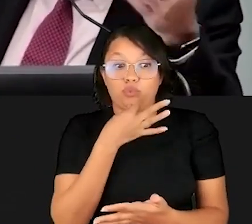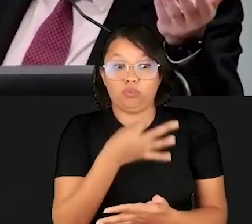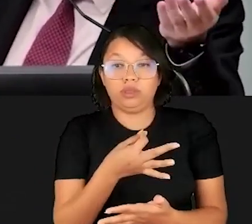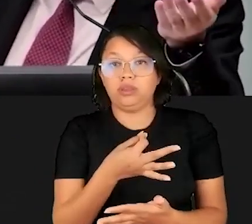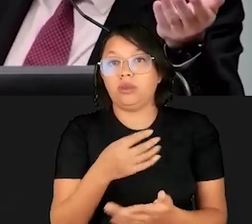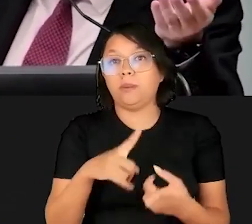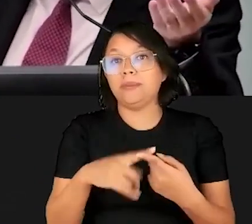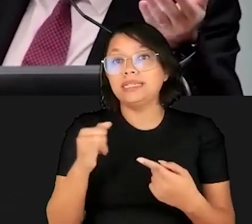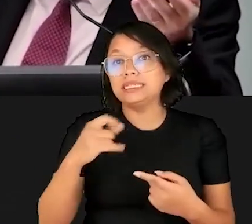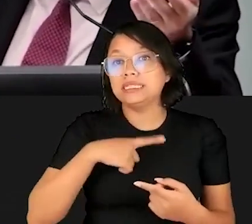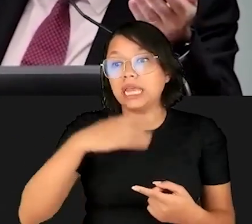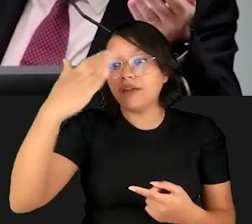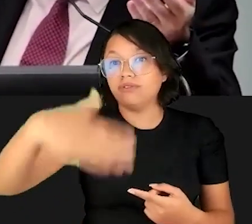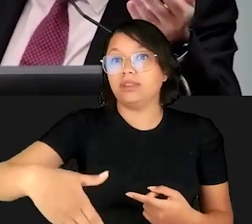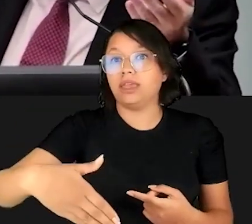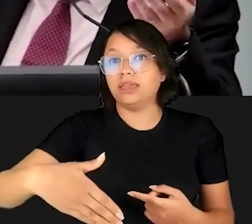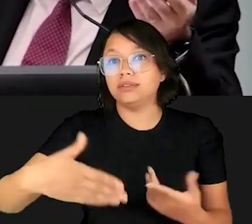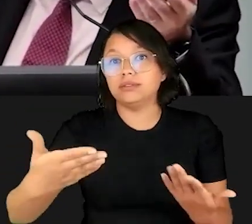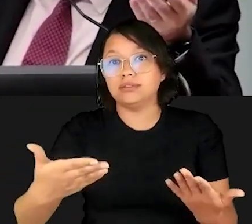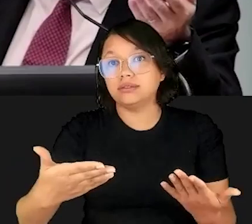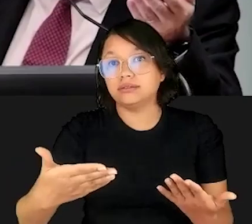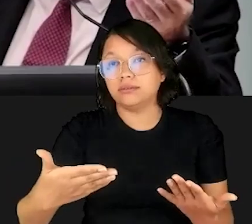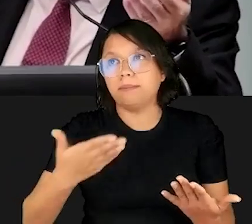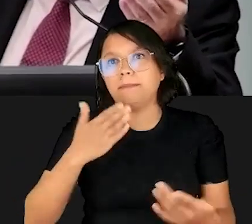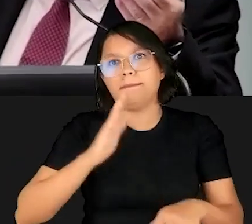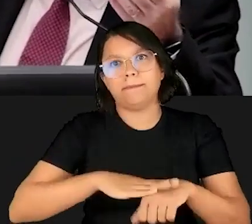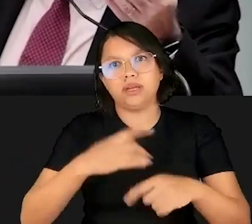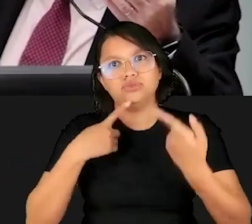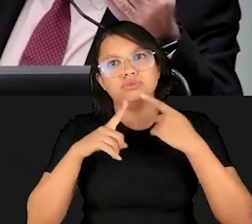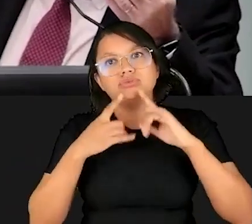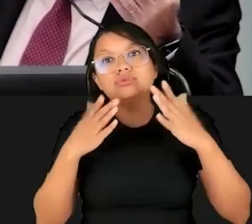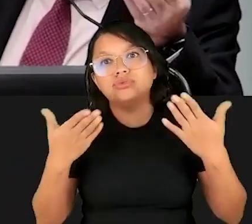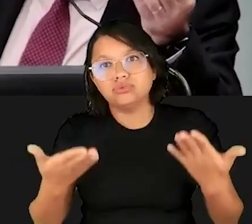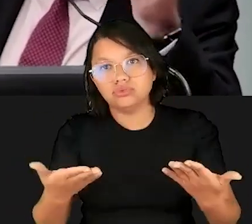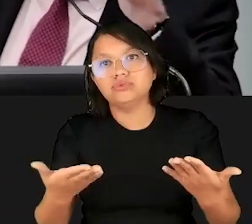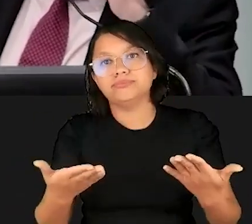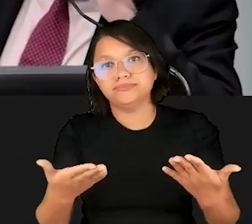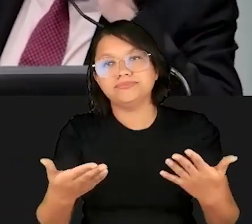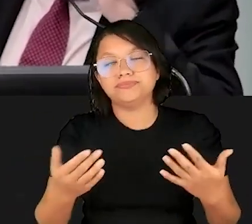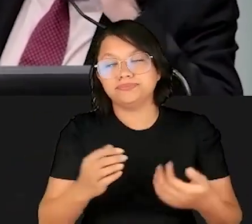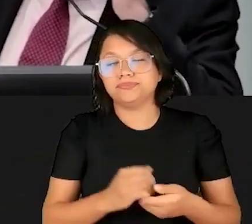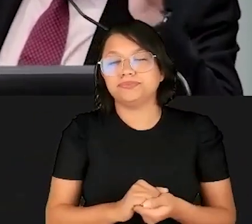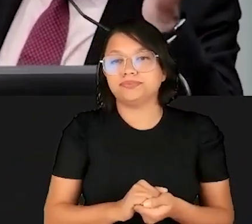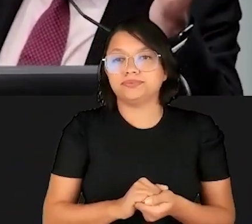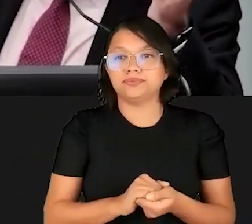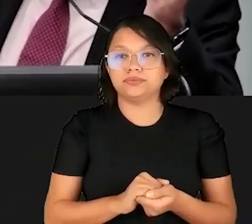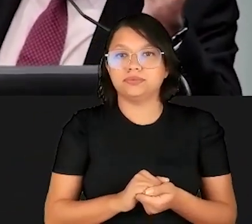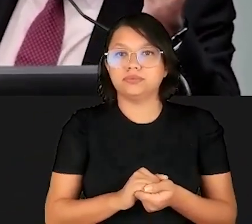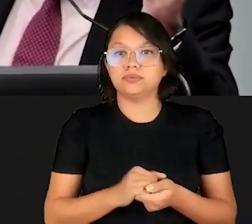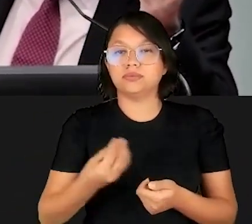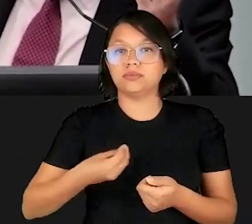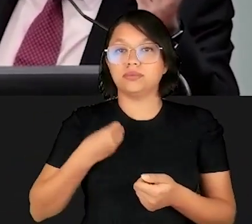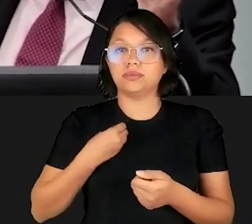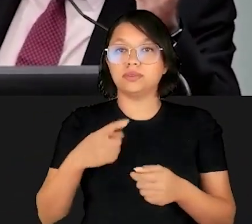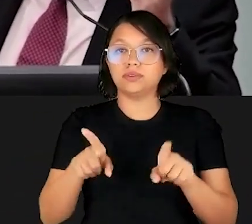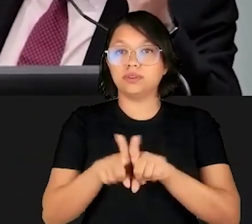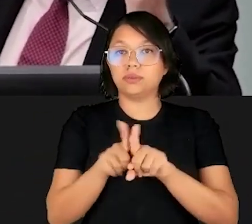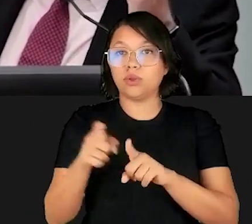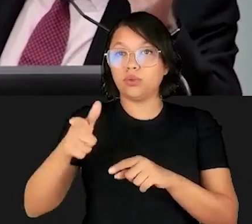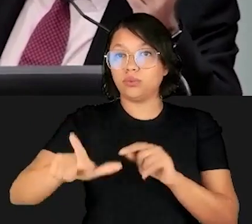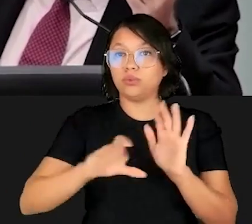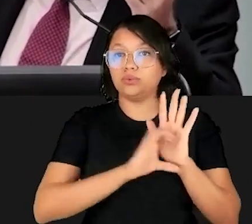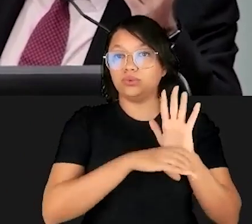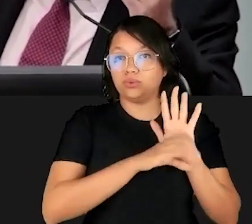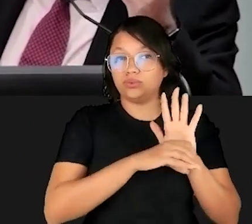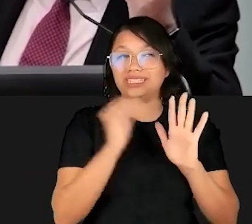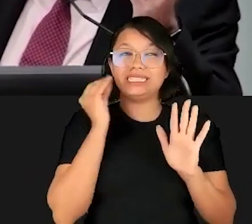uma evidência muito mais baixa, essa evidência é muito mais discutível, né? E existe um outro conceito que está tentando